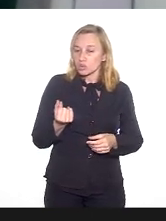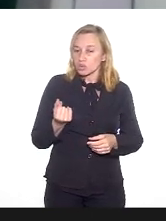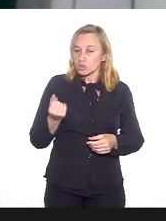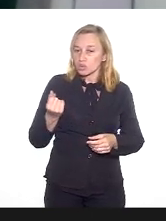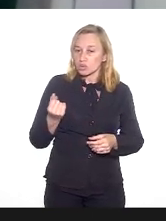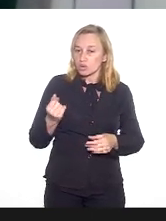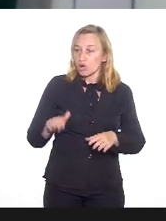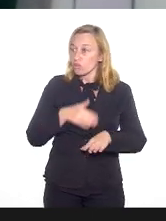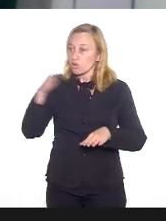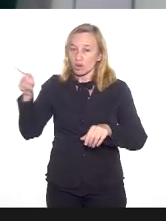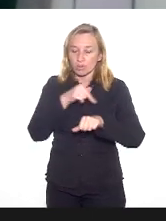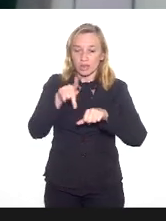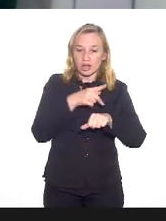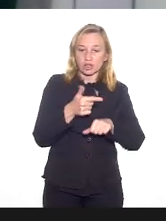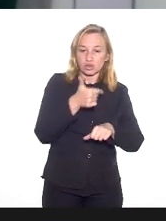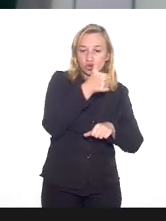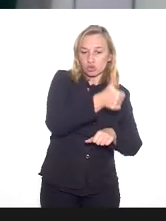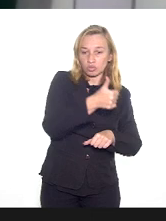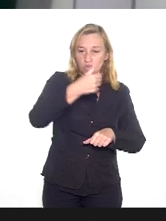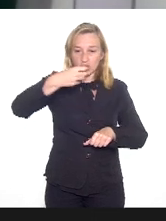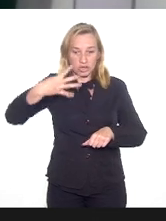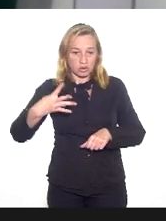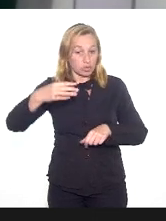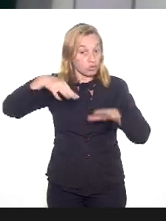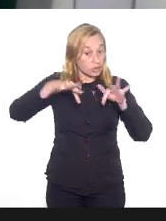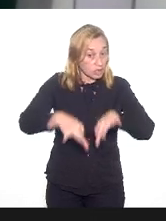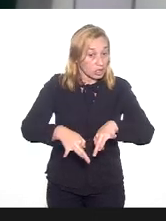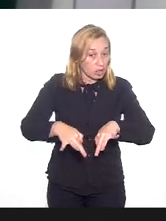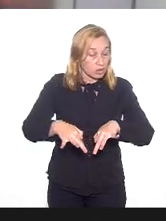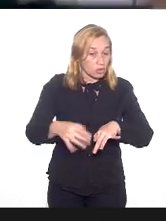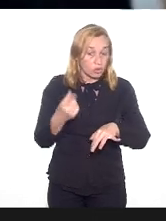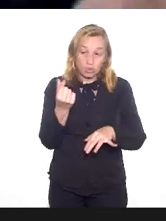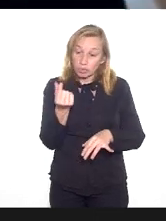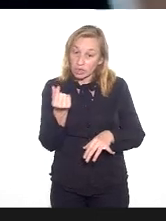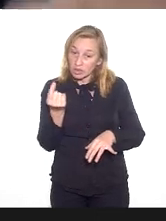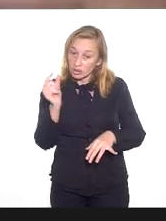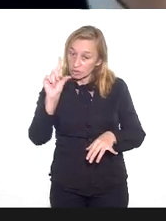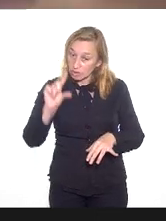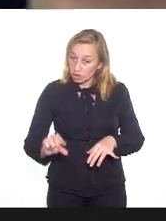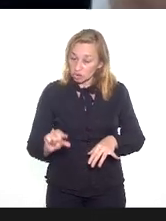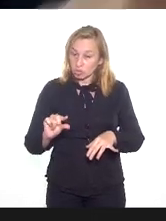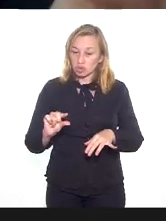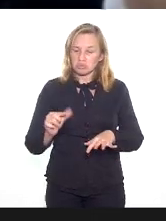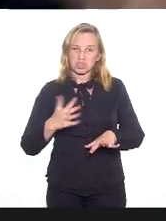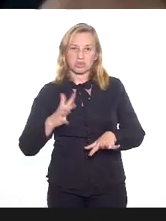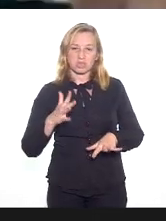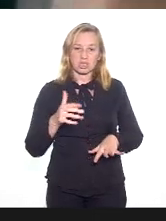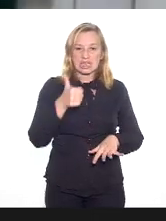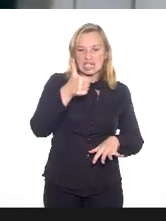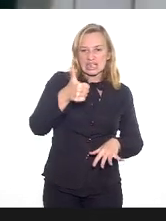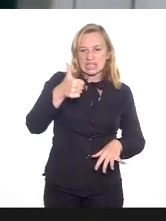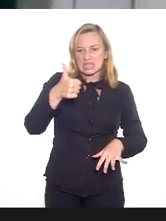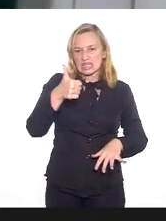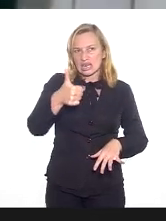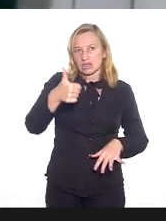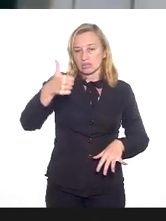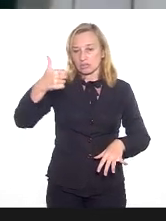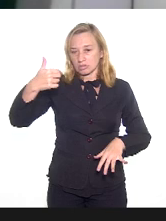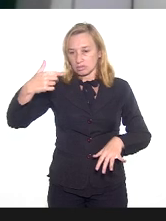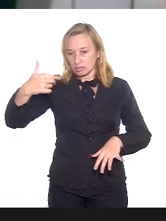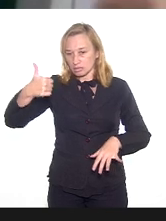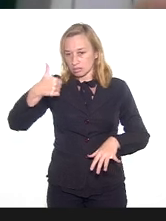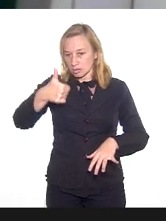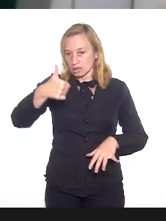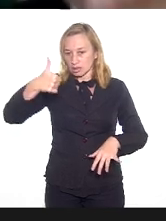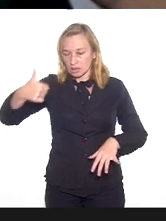no final de 2014, né, quando o preço caiu aproximadamente na faixa de 110, 120 dólares o barril